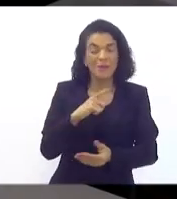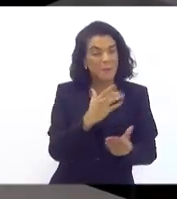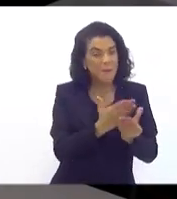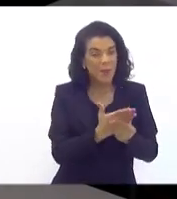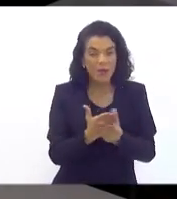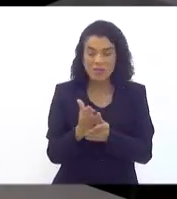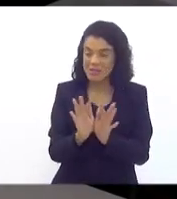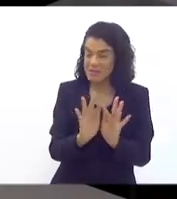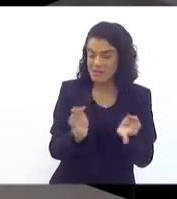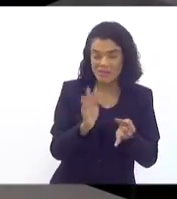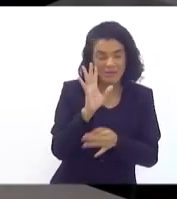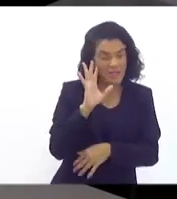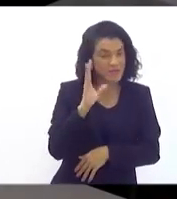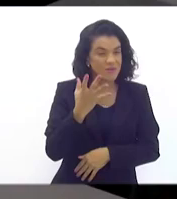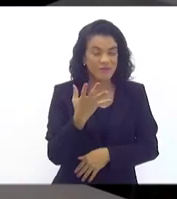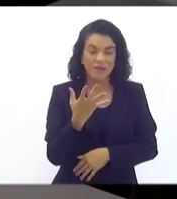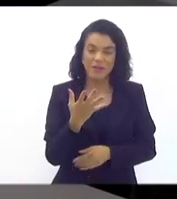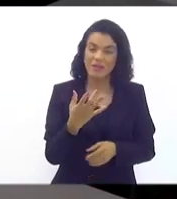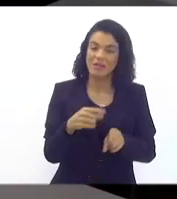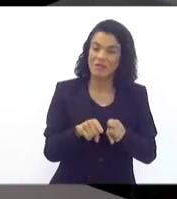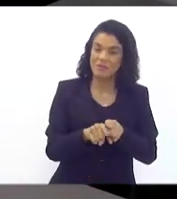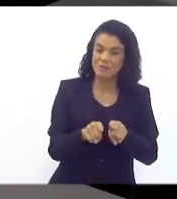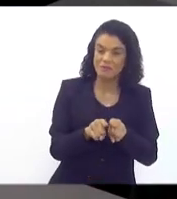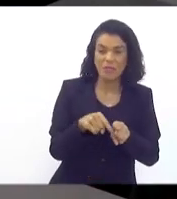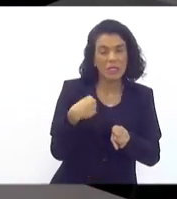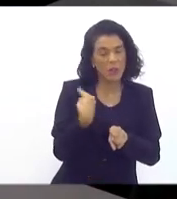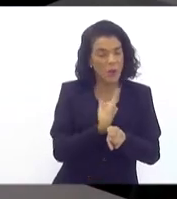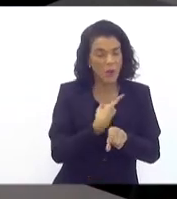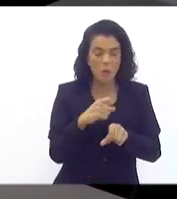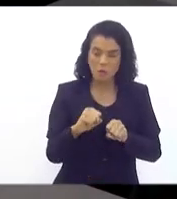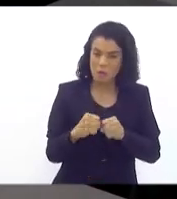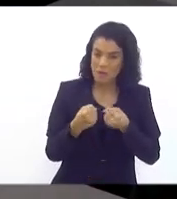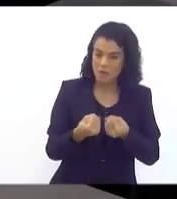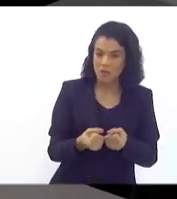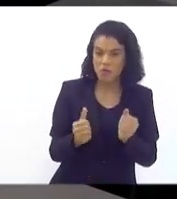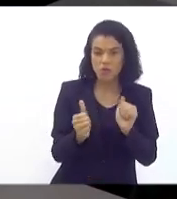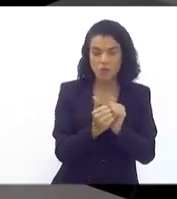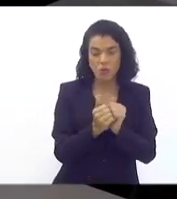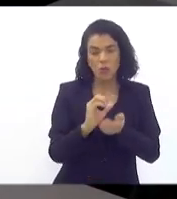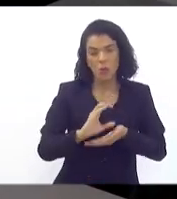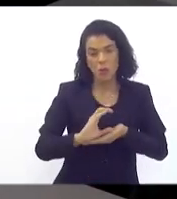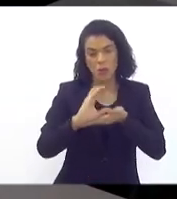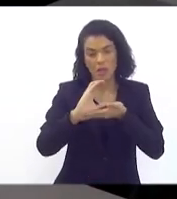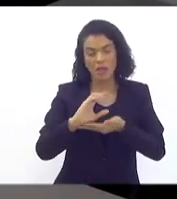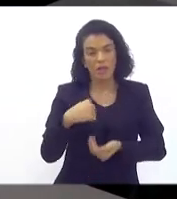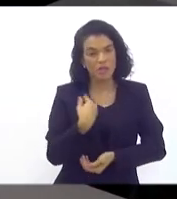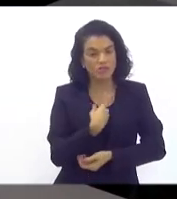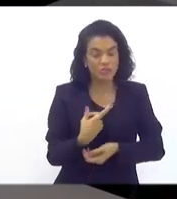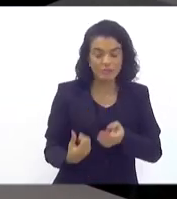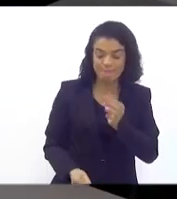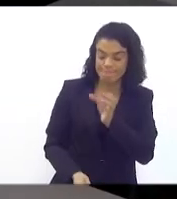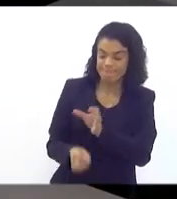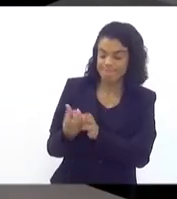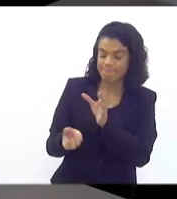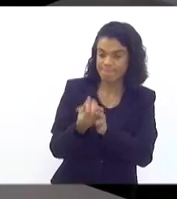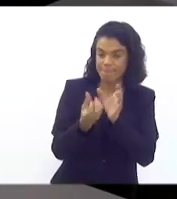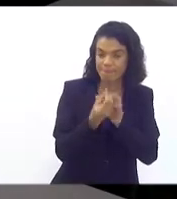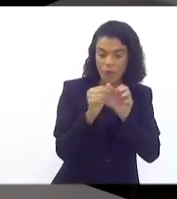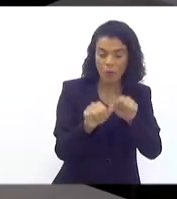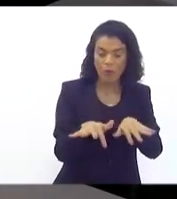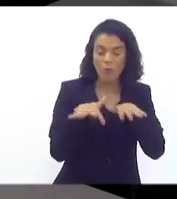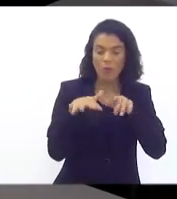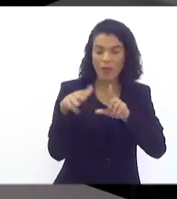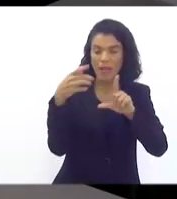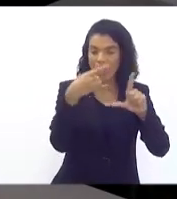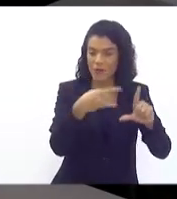são muito simples de resolução Então eu tenho defendido lá junto aos conselheiros que a gente cria de fato plenário virtual